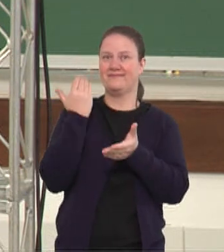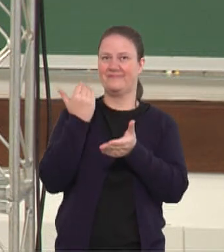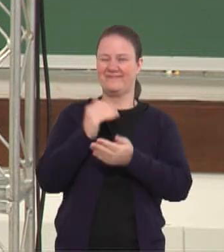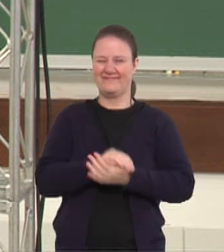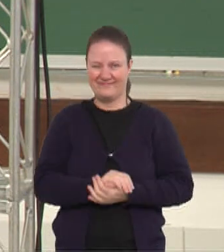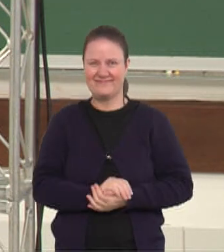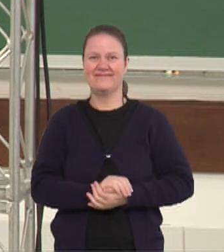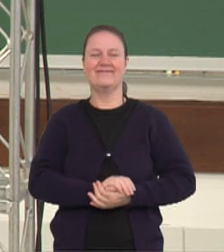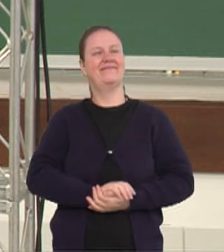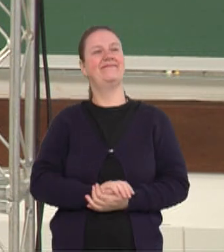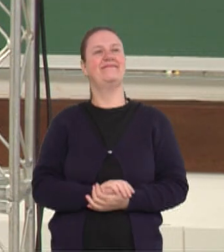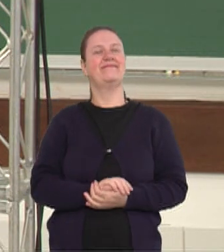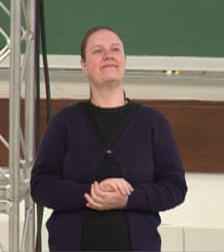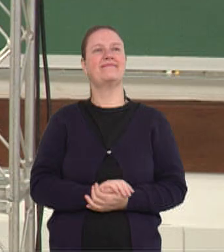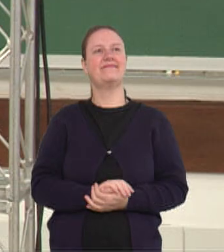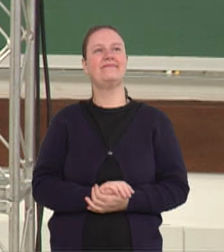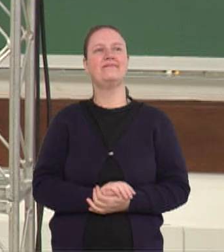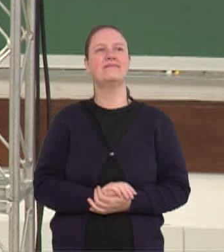Vamos lá?